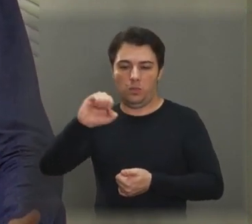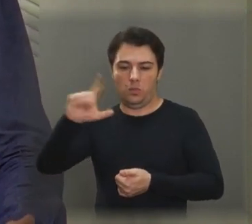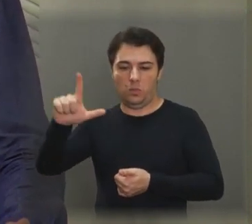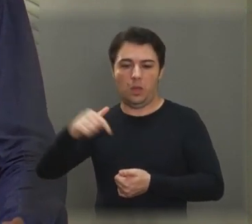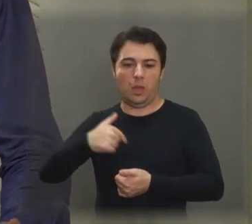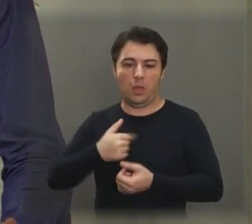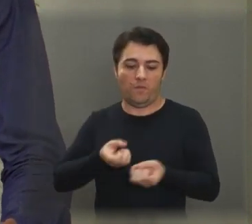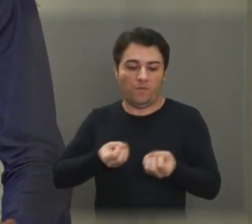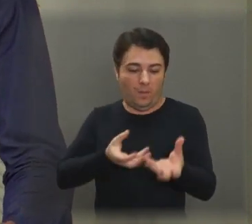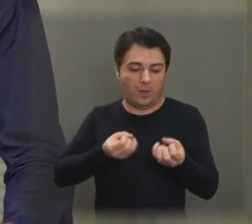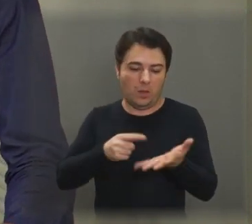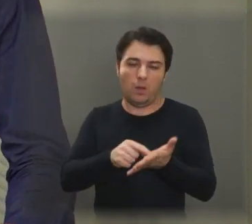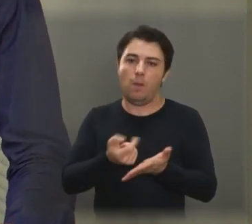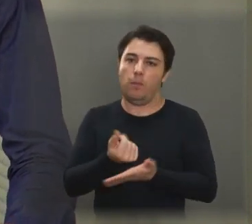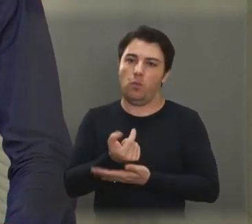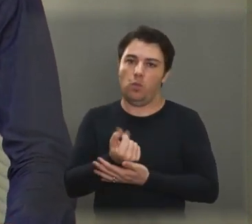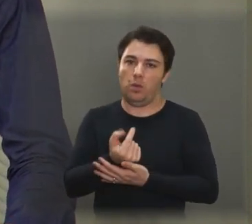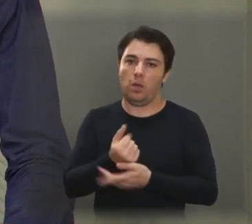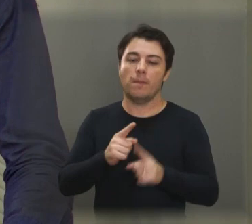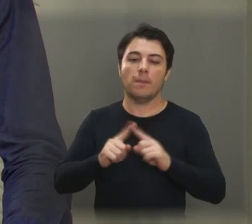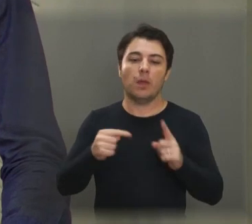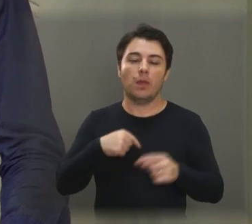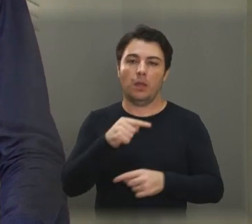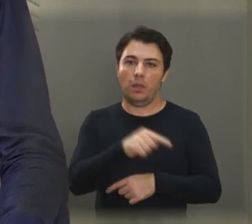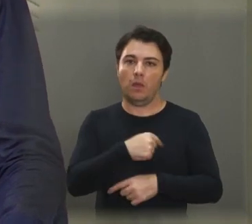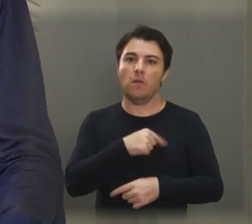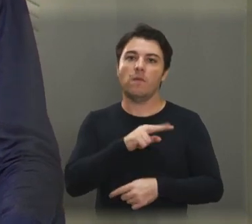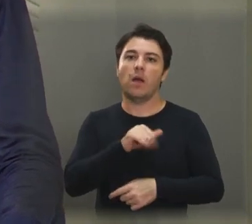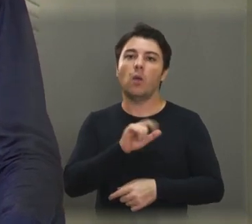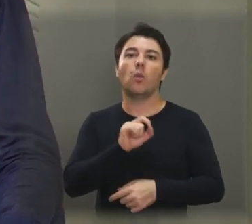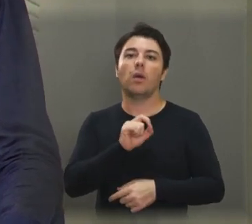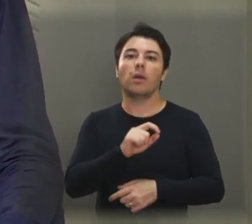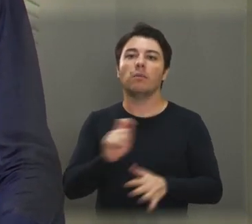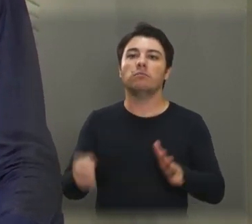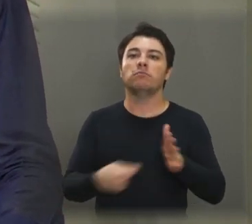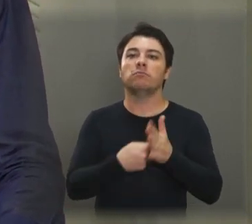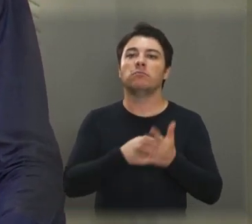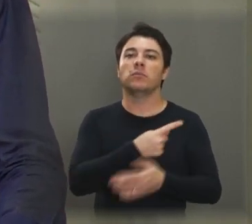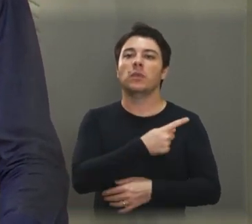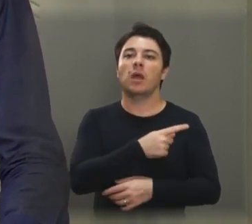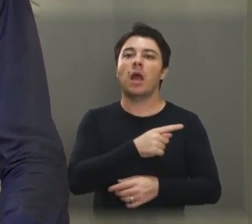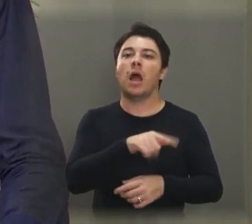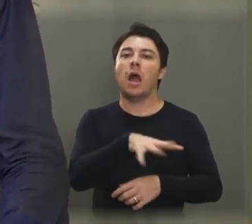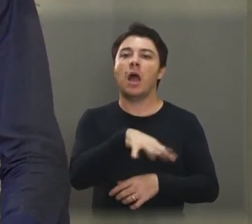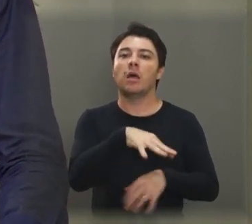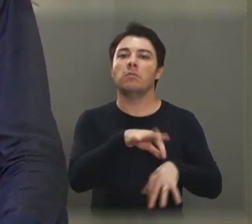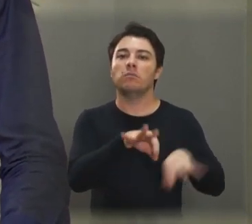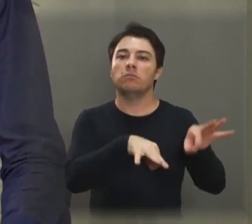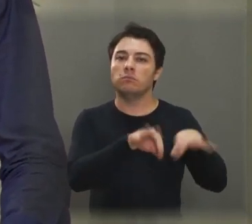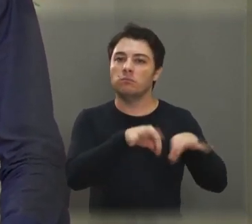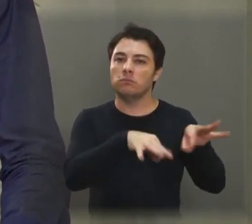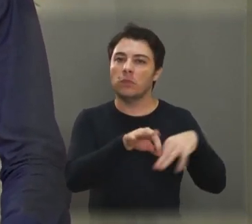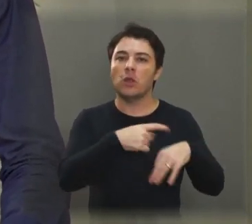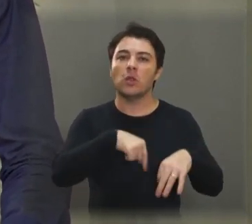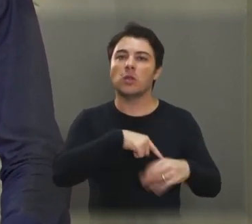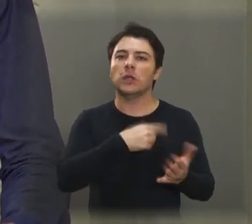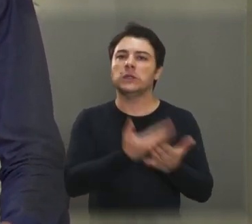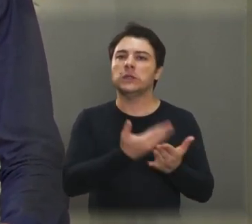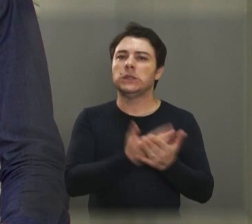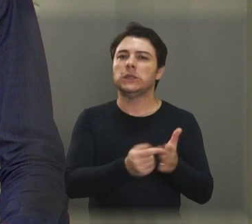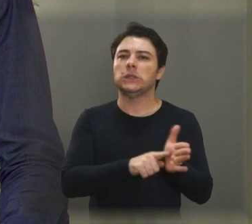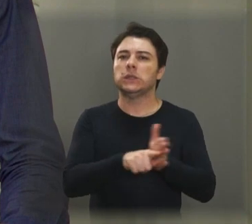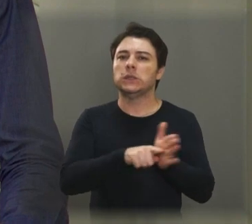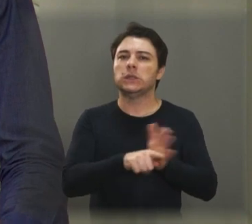suficientes agora é mais eu até através do Fabiano vamos levar lá para a área de planejamento e estudar ver se